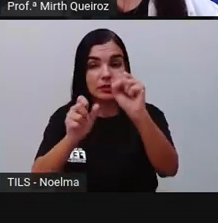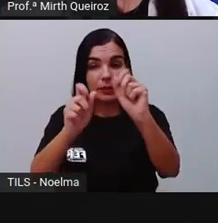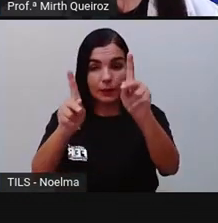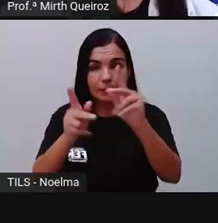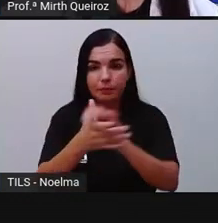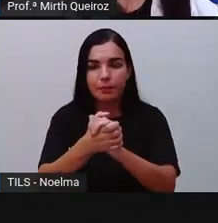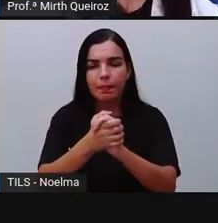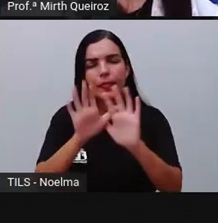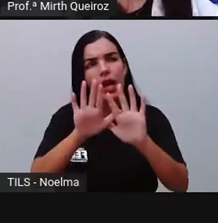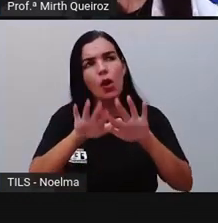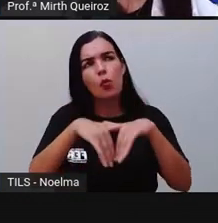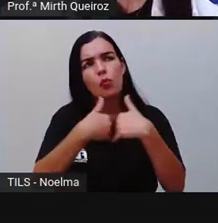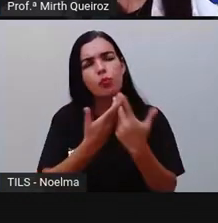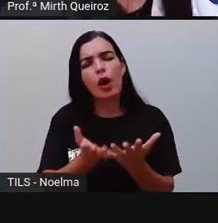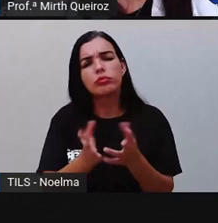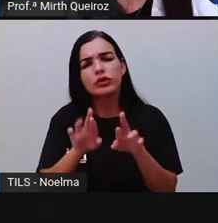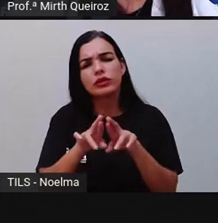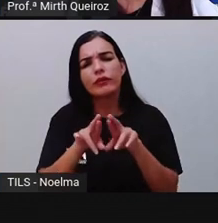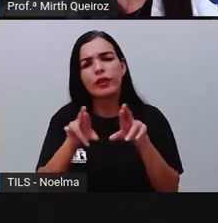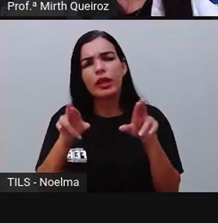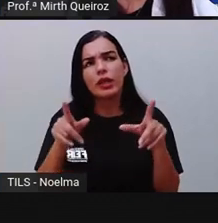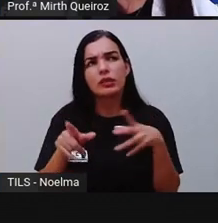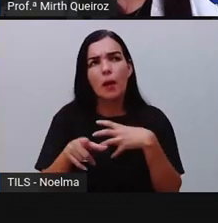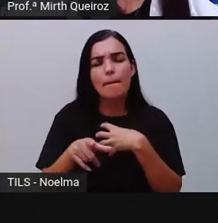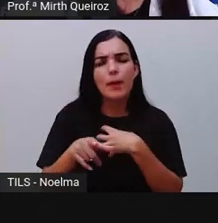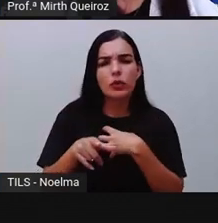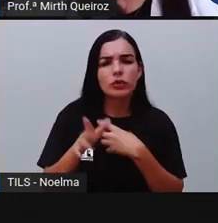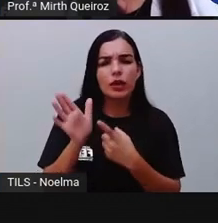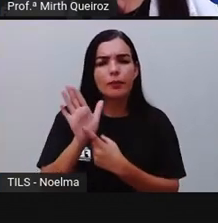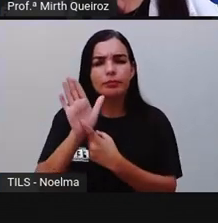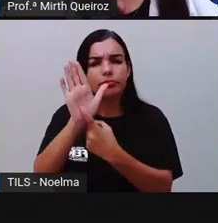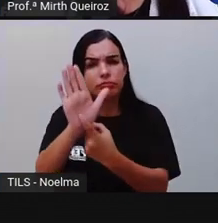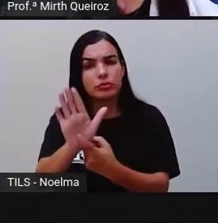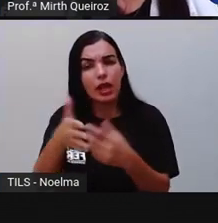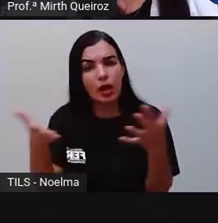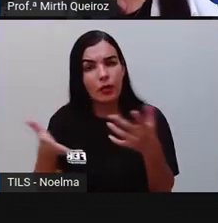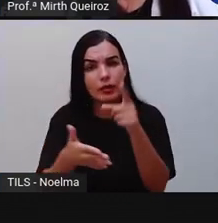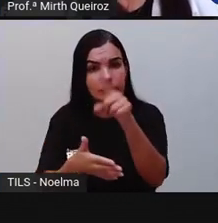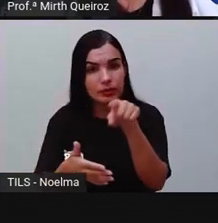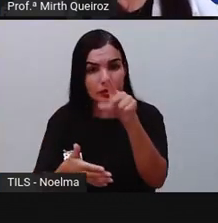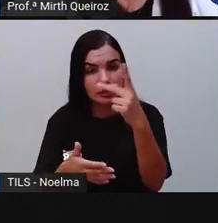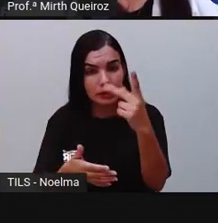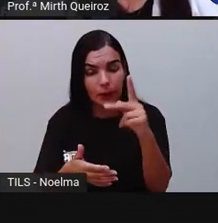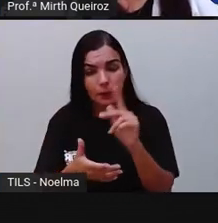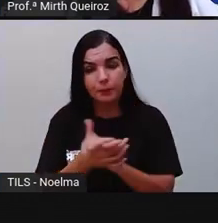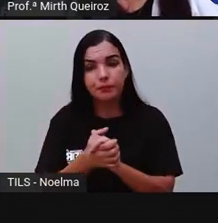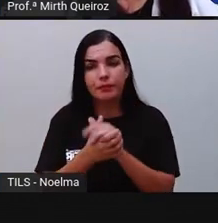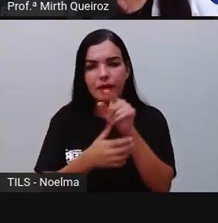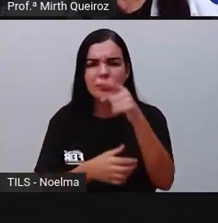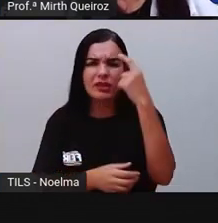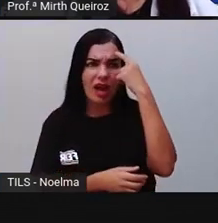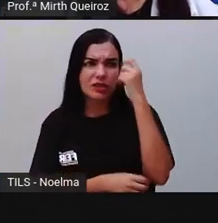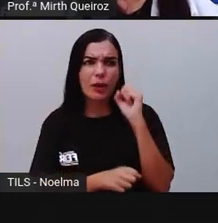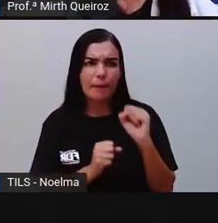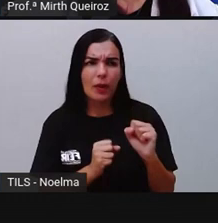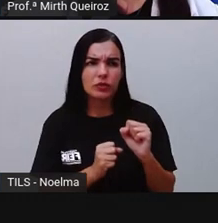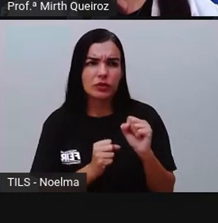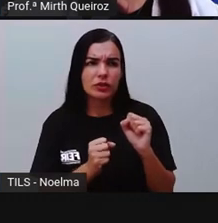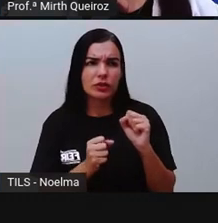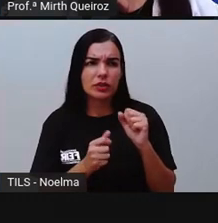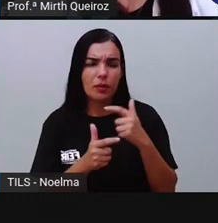Qual a diferença entre os modos de resolver apresentados e o seu? Nós vamos ver agora. Você acha que pode resolver de outro